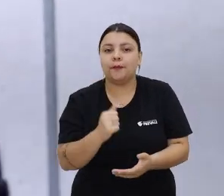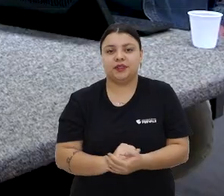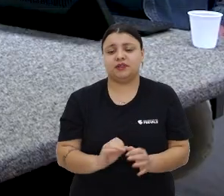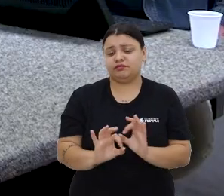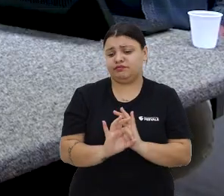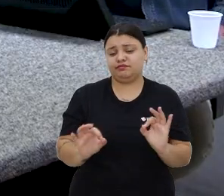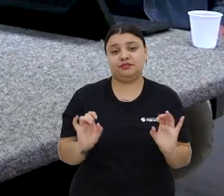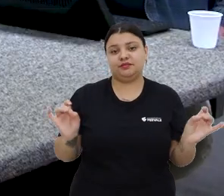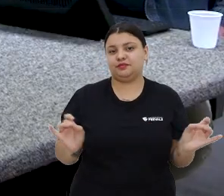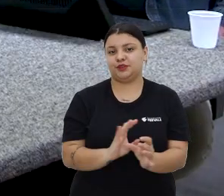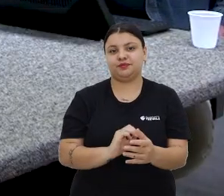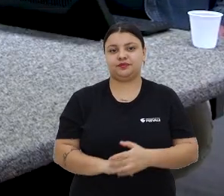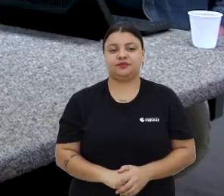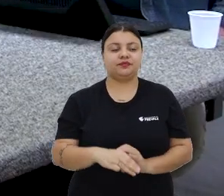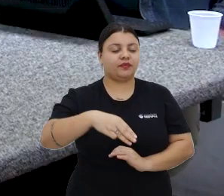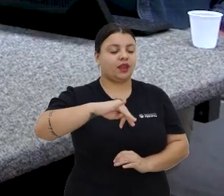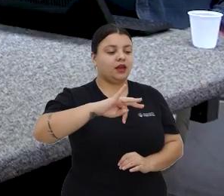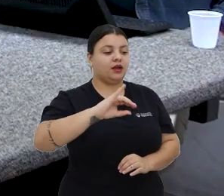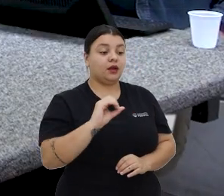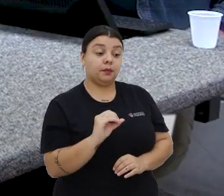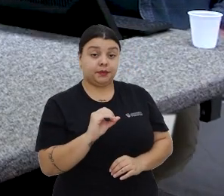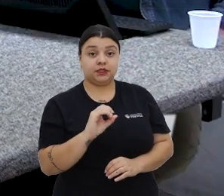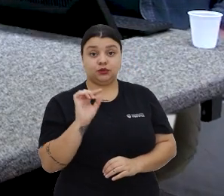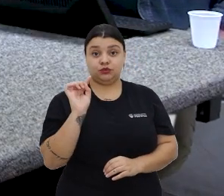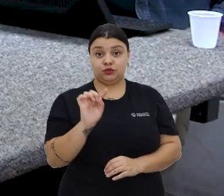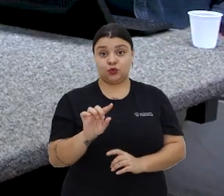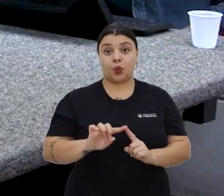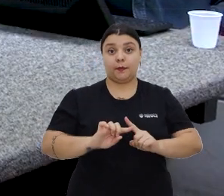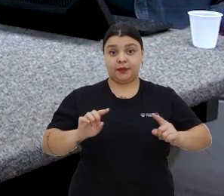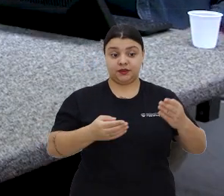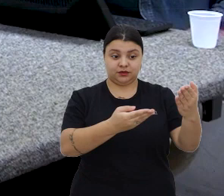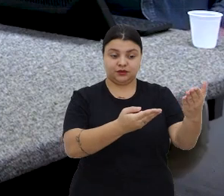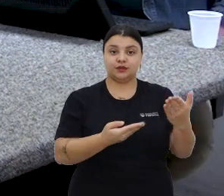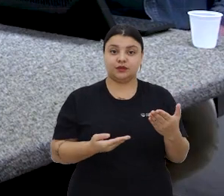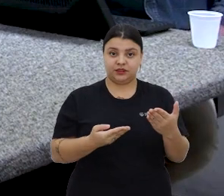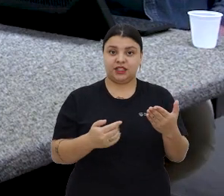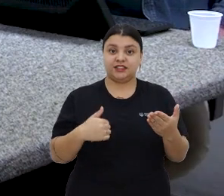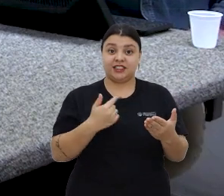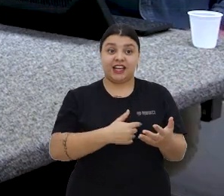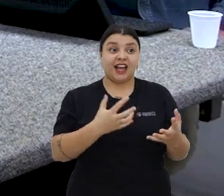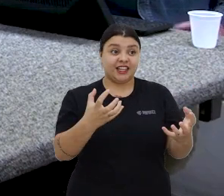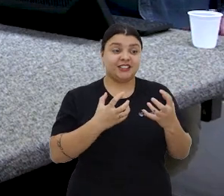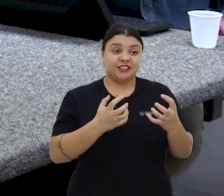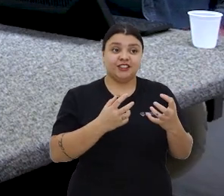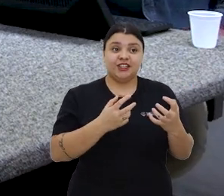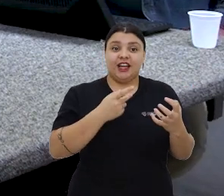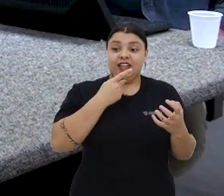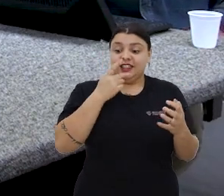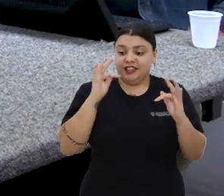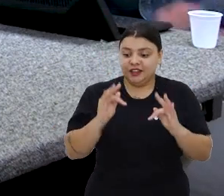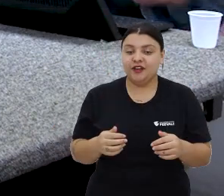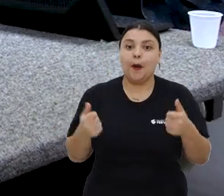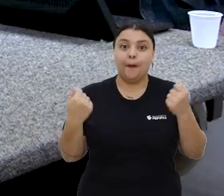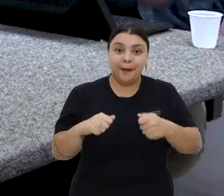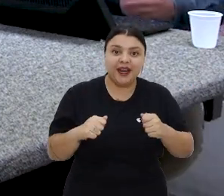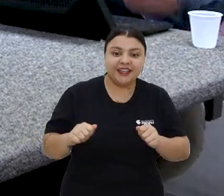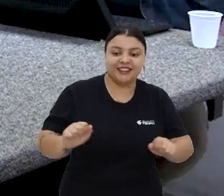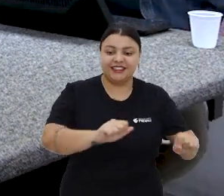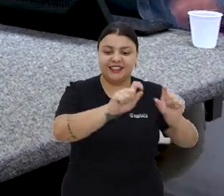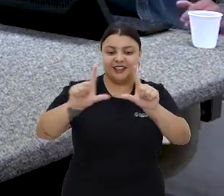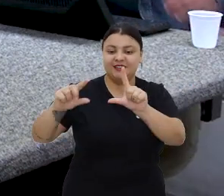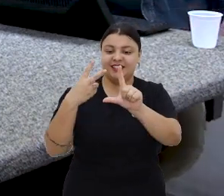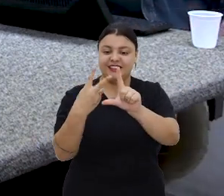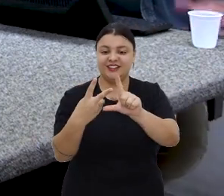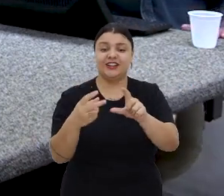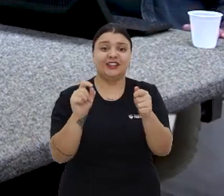casca. Márcio, tu é só mais um dos convidados que a gente chega assim no final e diz... Que Tem que ter a parte 2. Tem que fazer